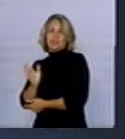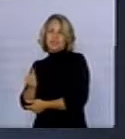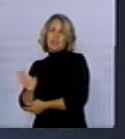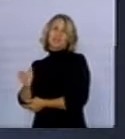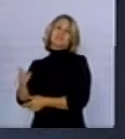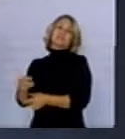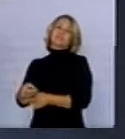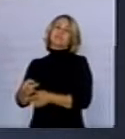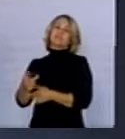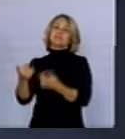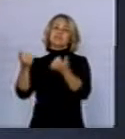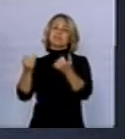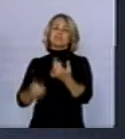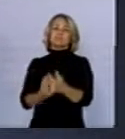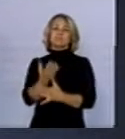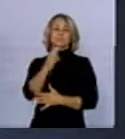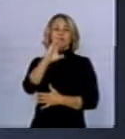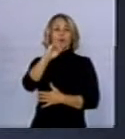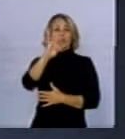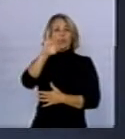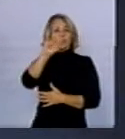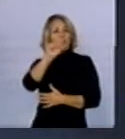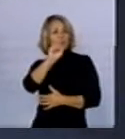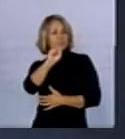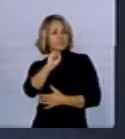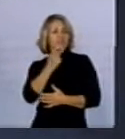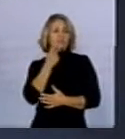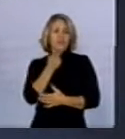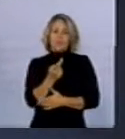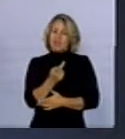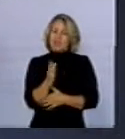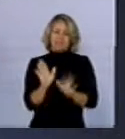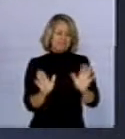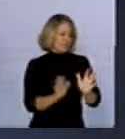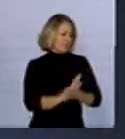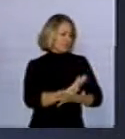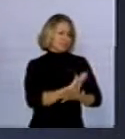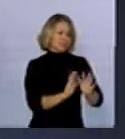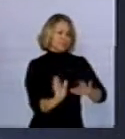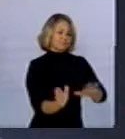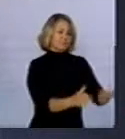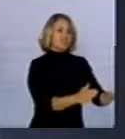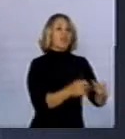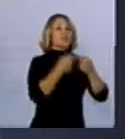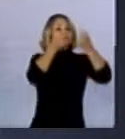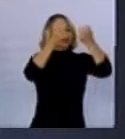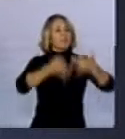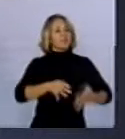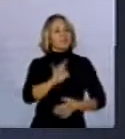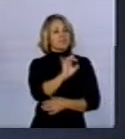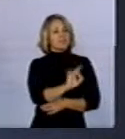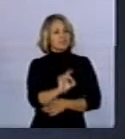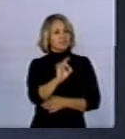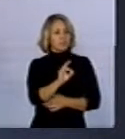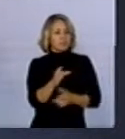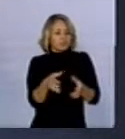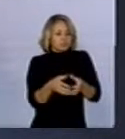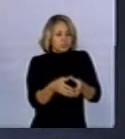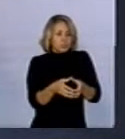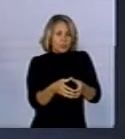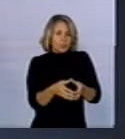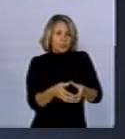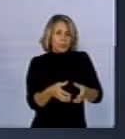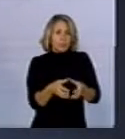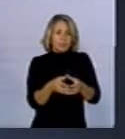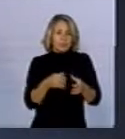perspectiva das cotas. Nenhum desses temas será objeto dessa minha breve apresentação. Eu pretendo aqui explorar efetivamente um segmento que,